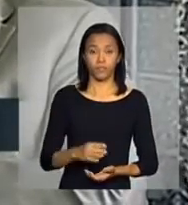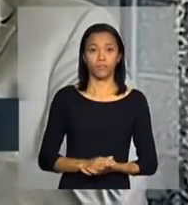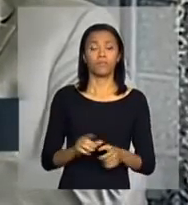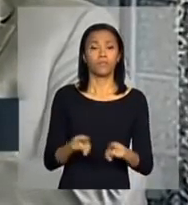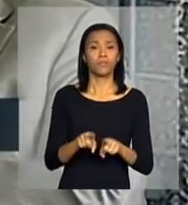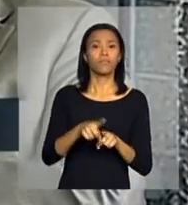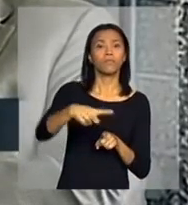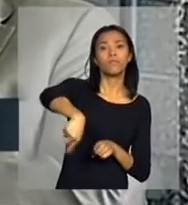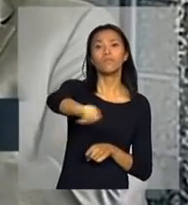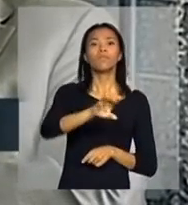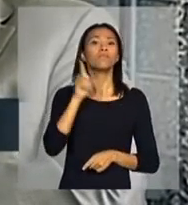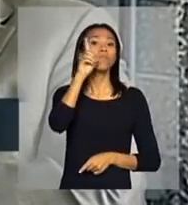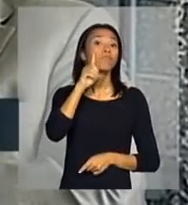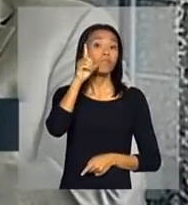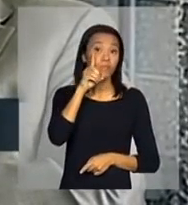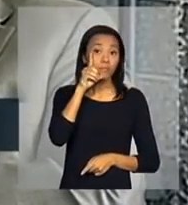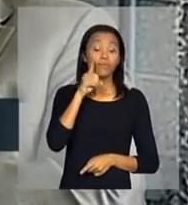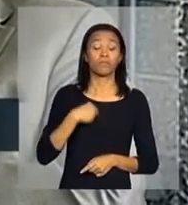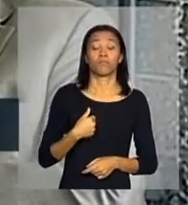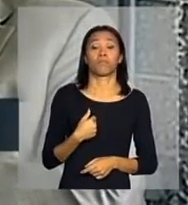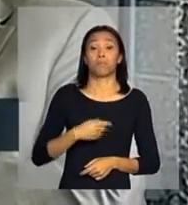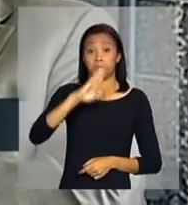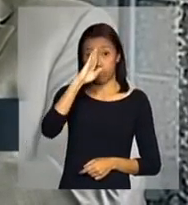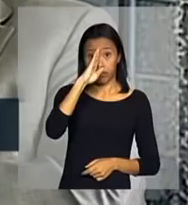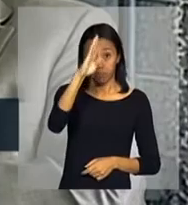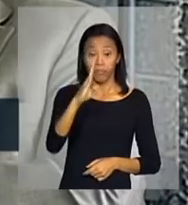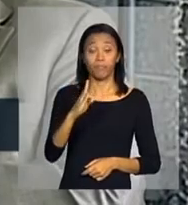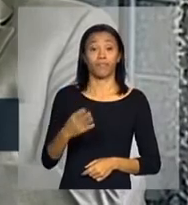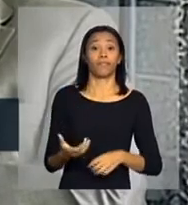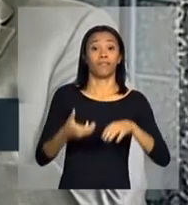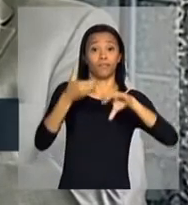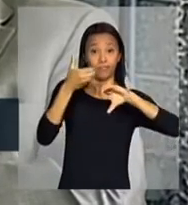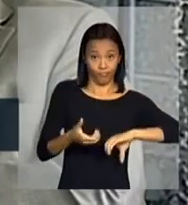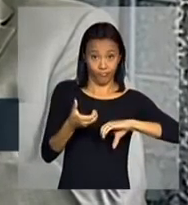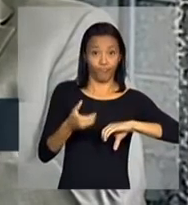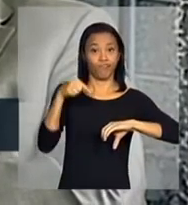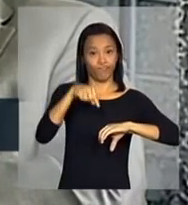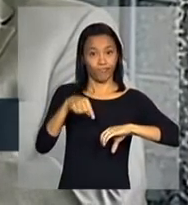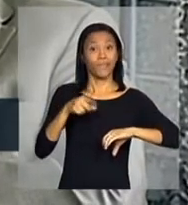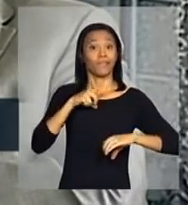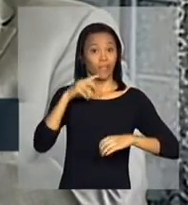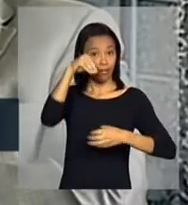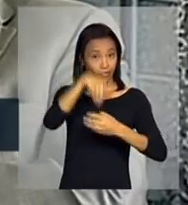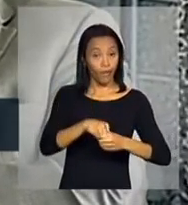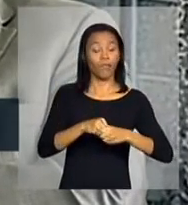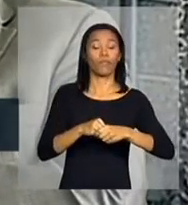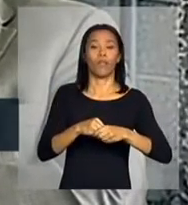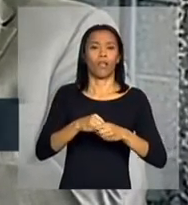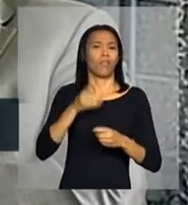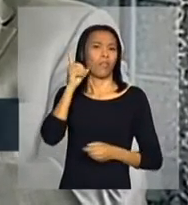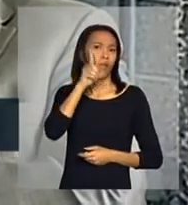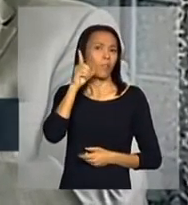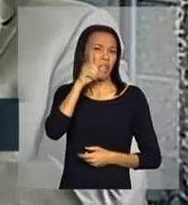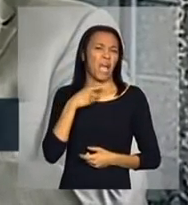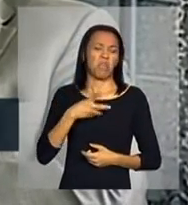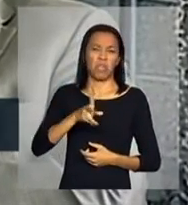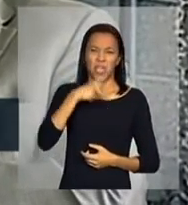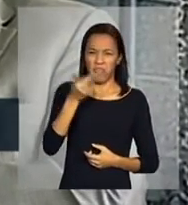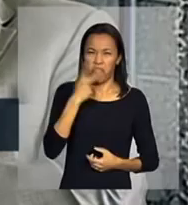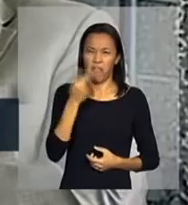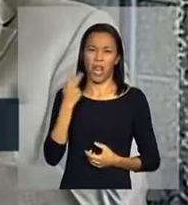deputado, principalmente Congresso Nacional, que tem deputados que falando mal